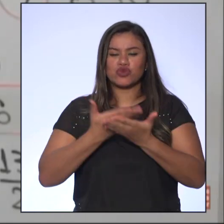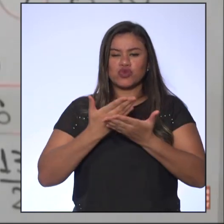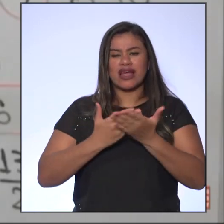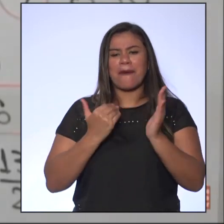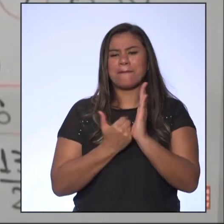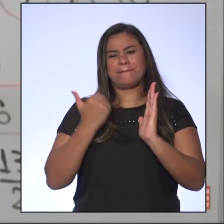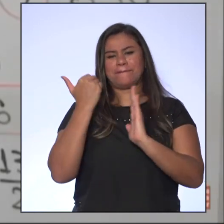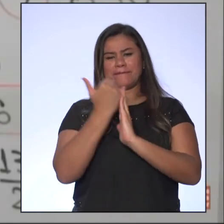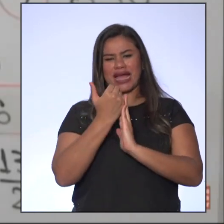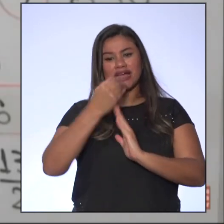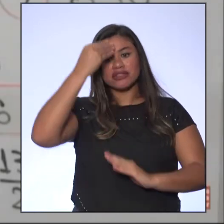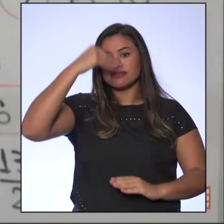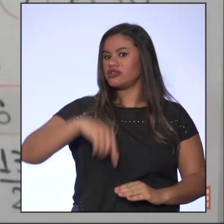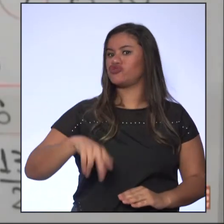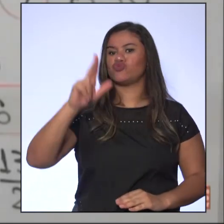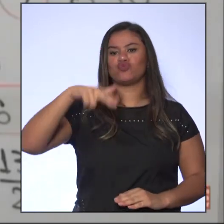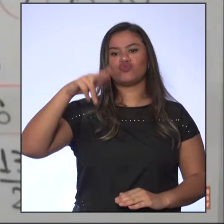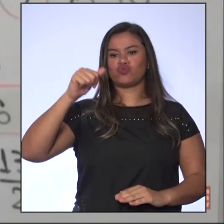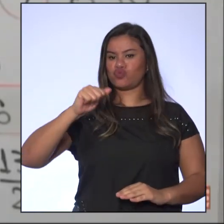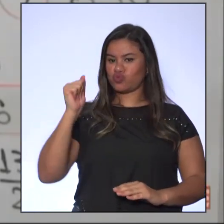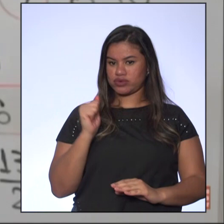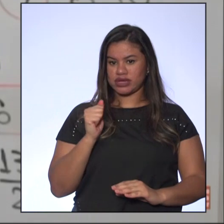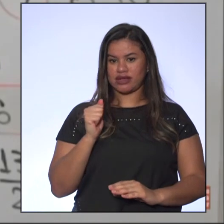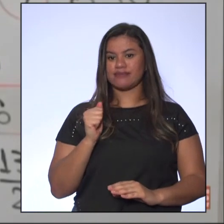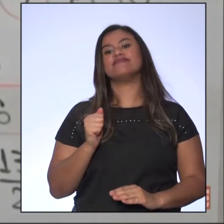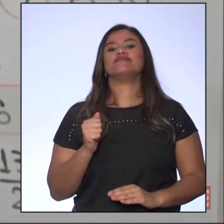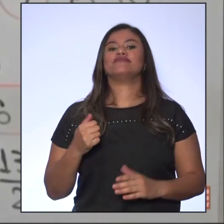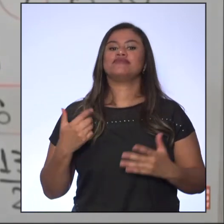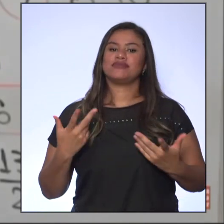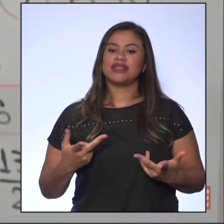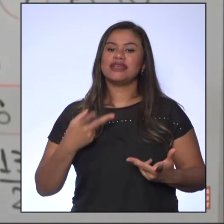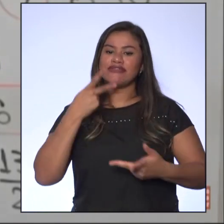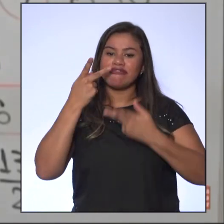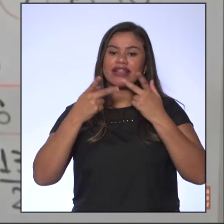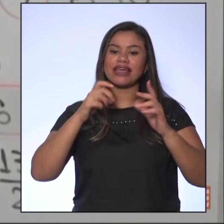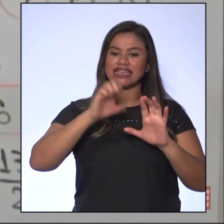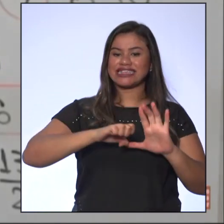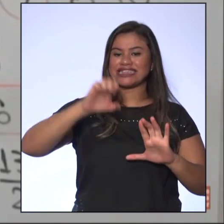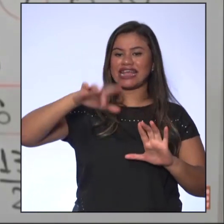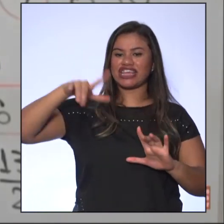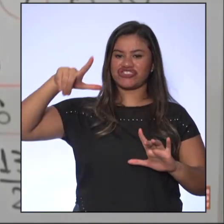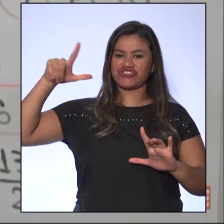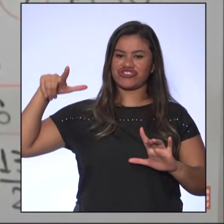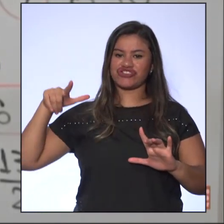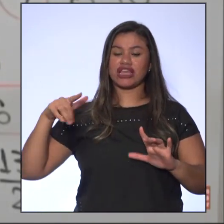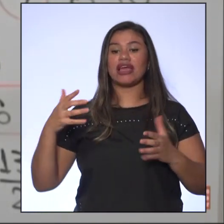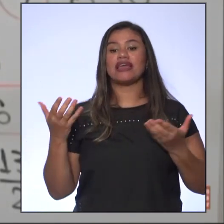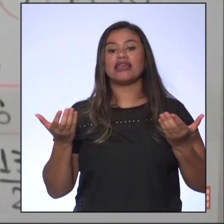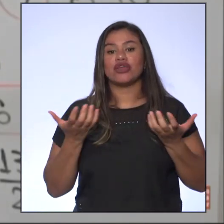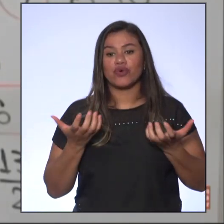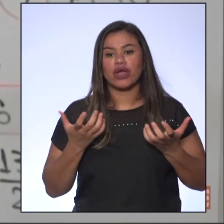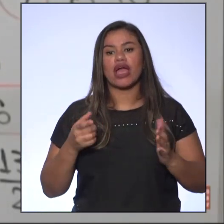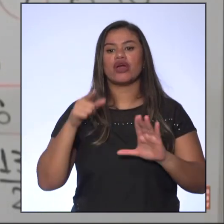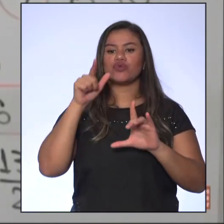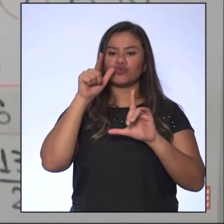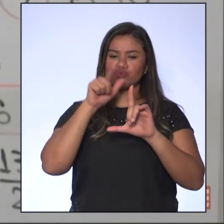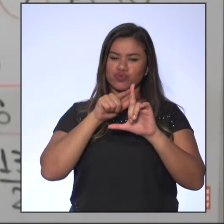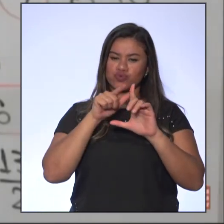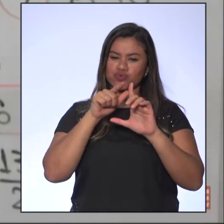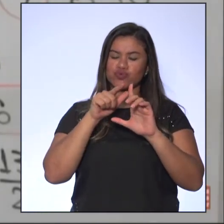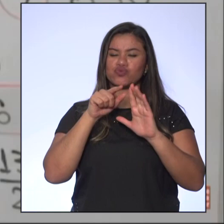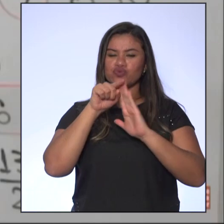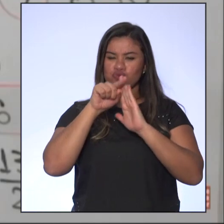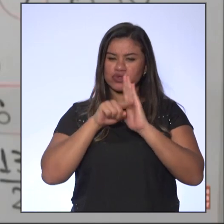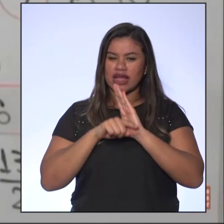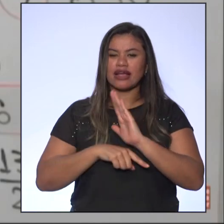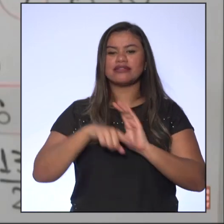mais, né? Não desista dos seus sonhos. E hoje eu falei aqui de estatística. O que eu gostaria que você reforçasse: estude análise